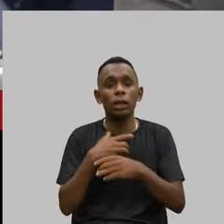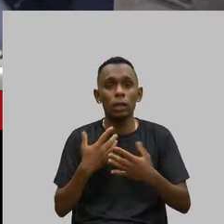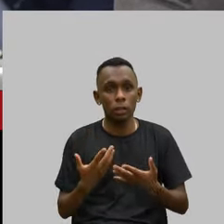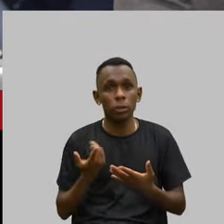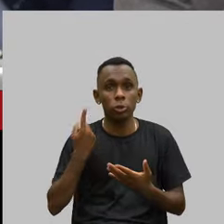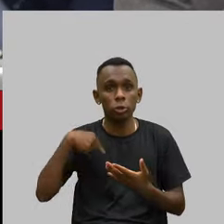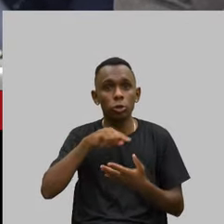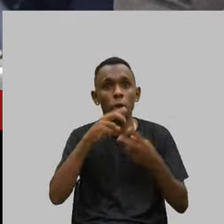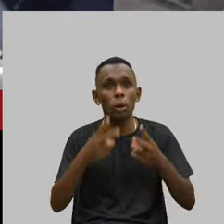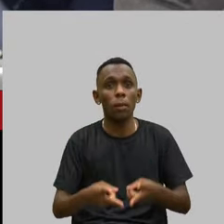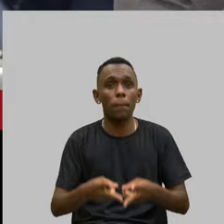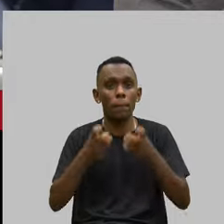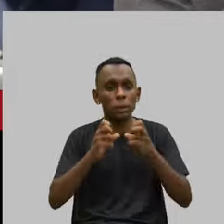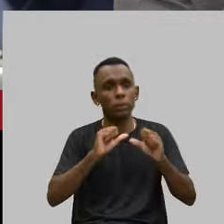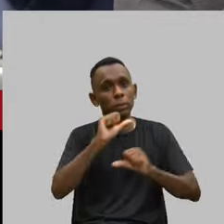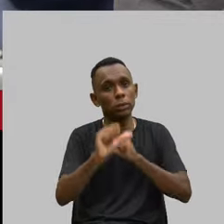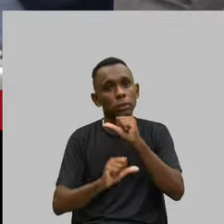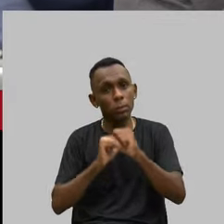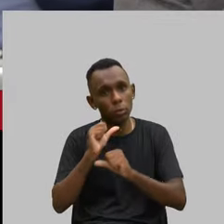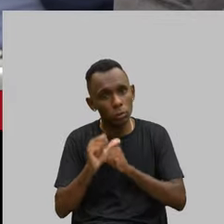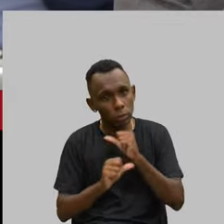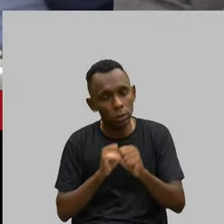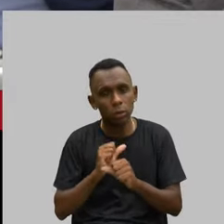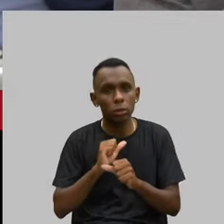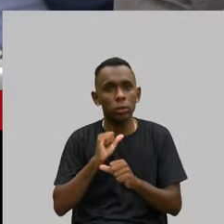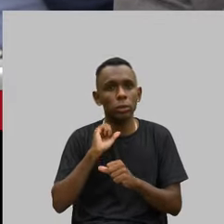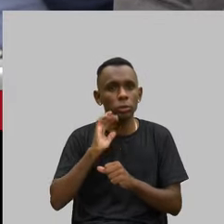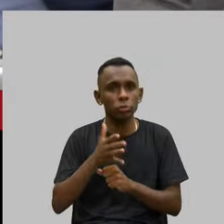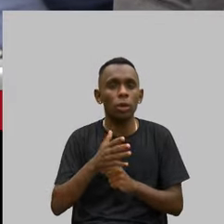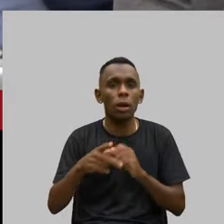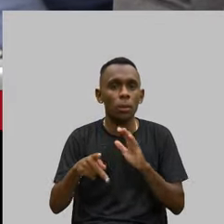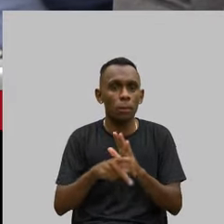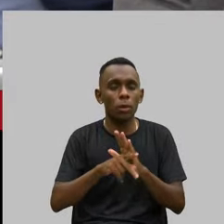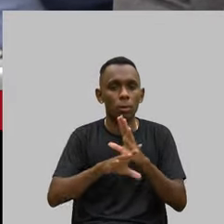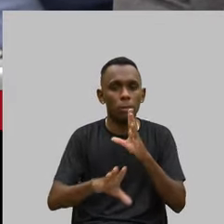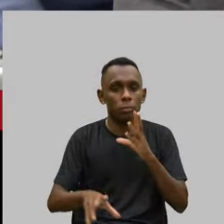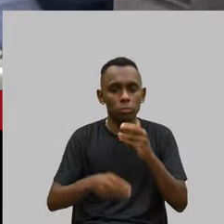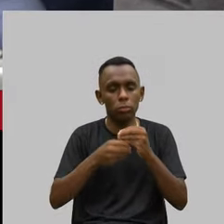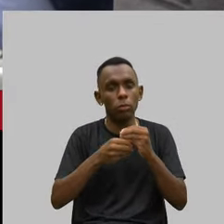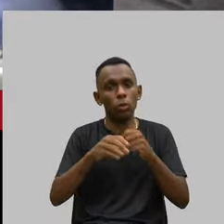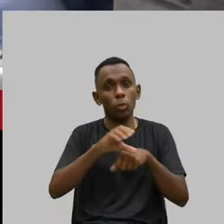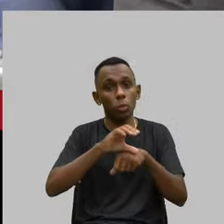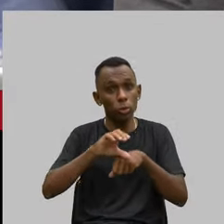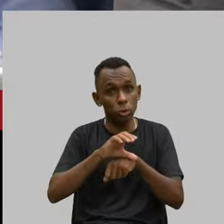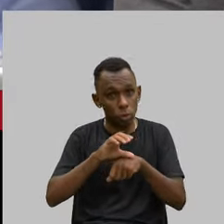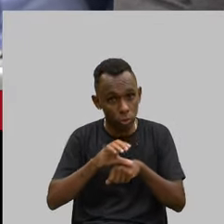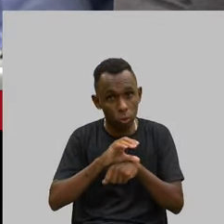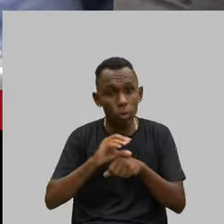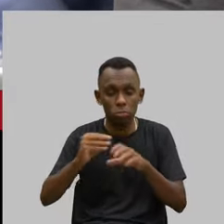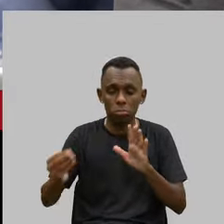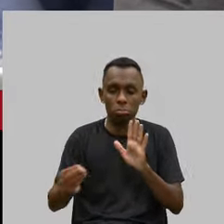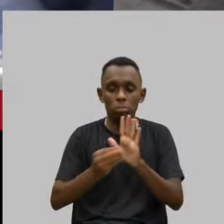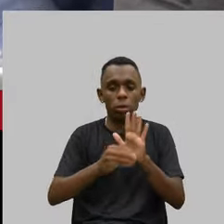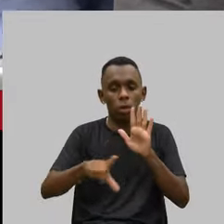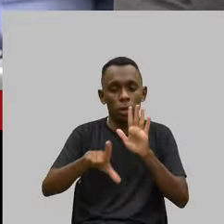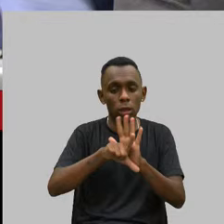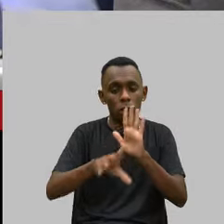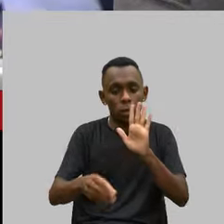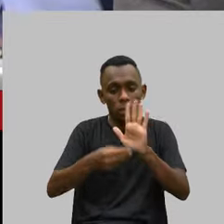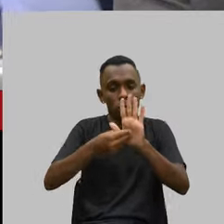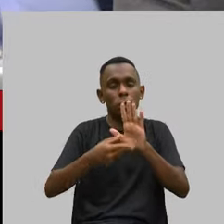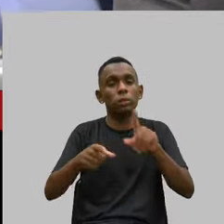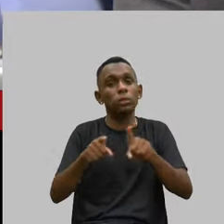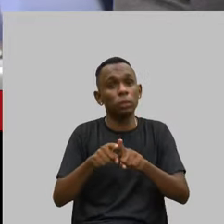gente tá percebendo a transição dele né Já temos uma Emenda Constitucional que tratou disso as leis complementares estão sendo tratadas agora e a gente